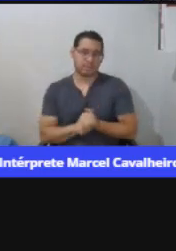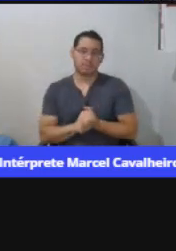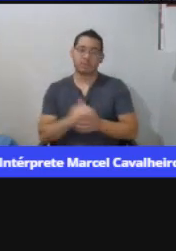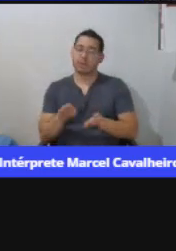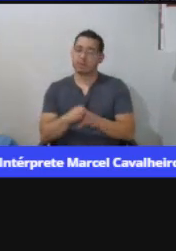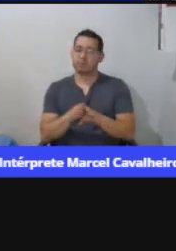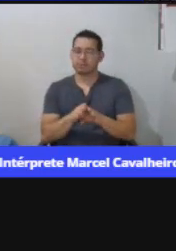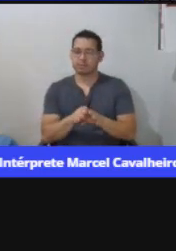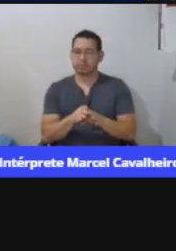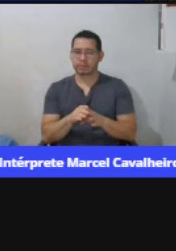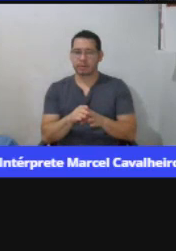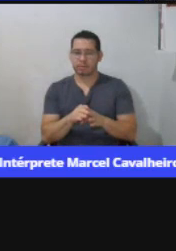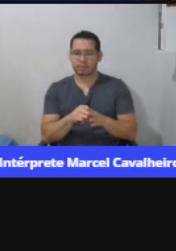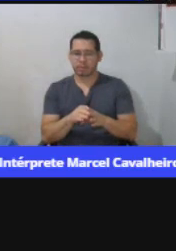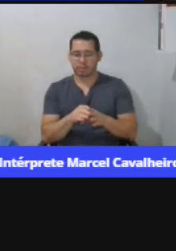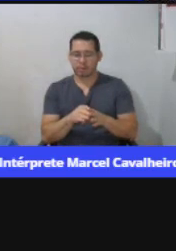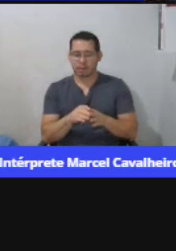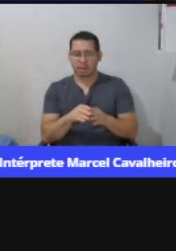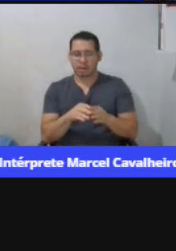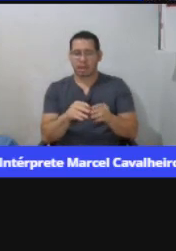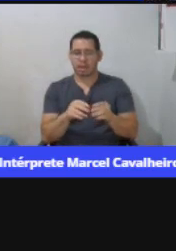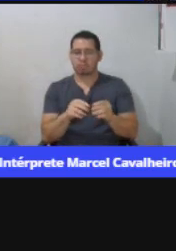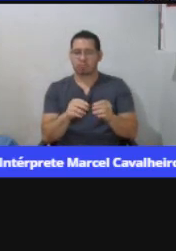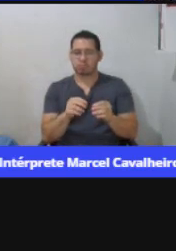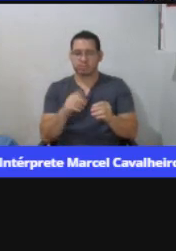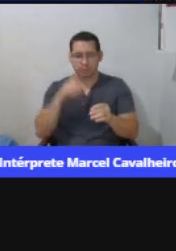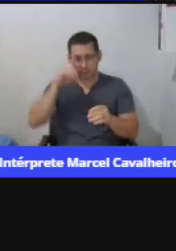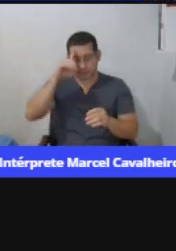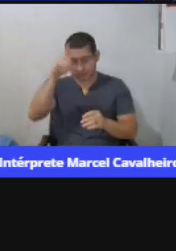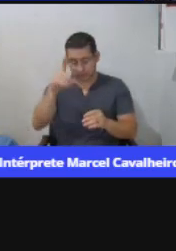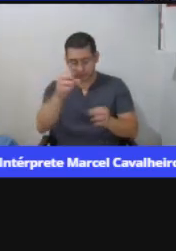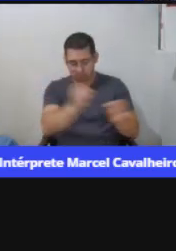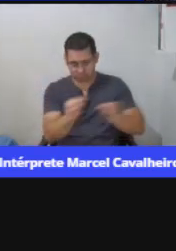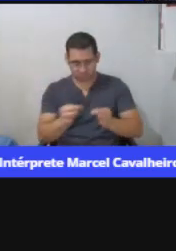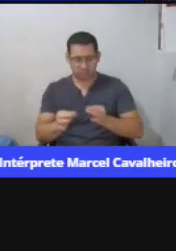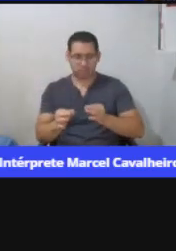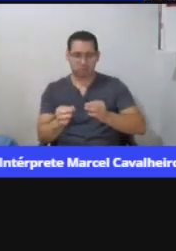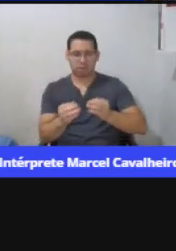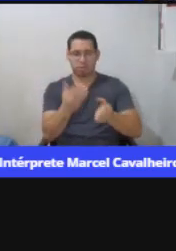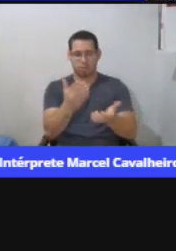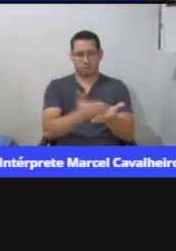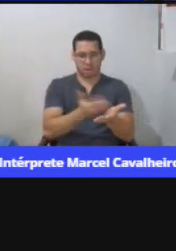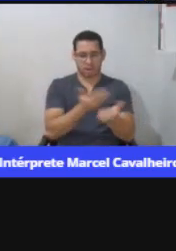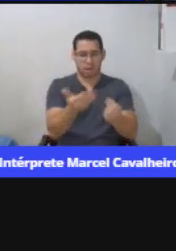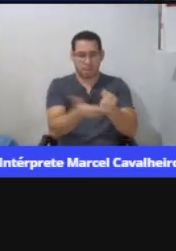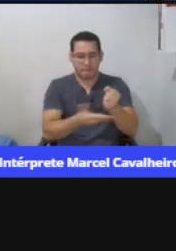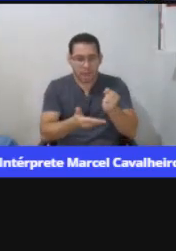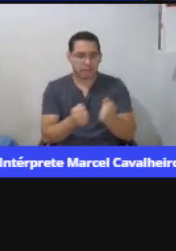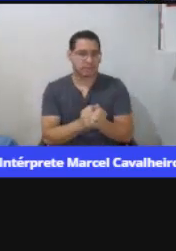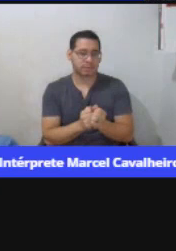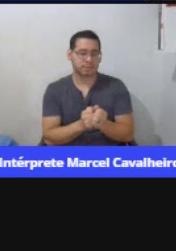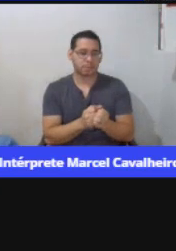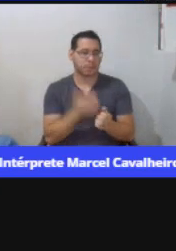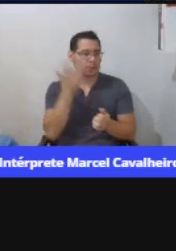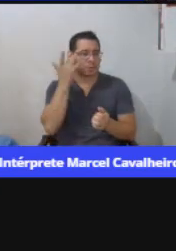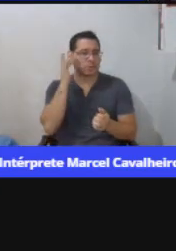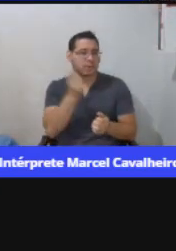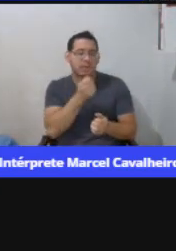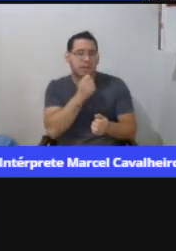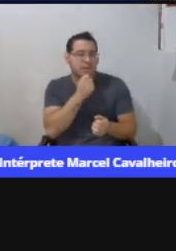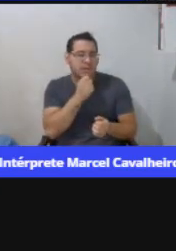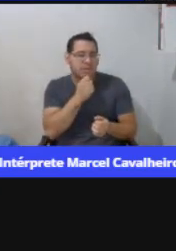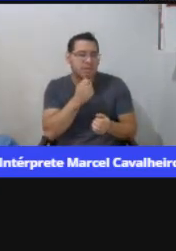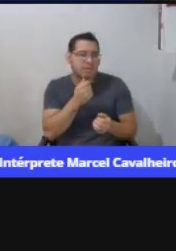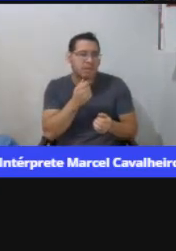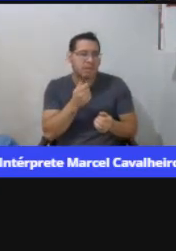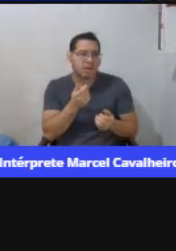o caderno base, que são os que estarão indo para as escolas, né? Não sei, a gente ainda não sabe como que vai ser a